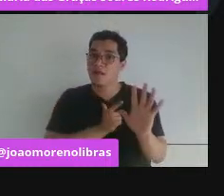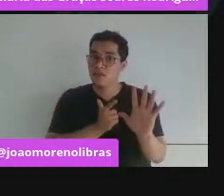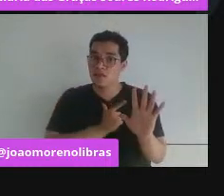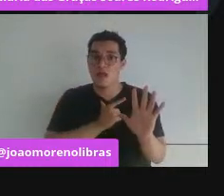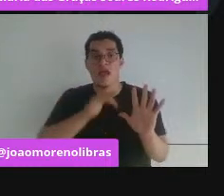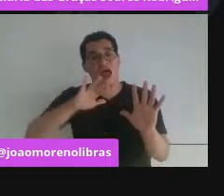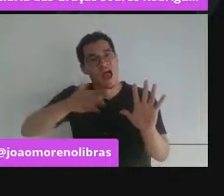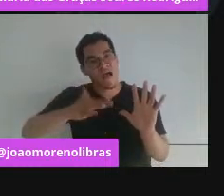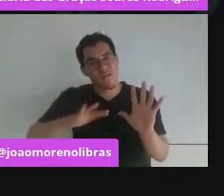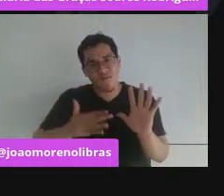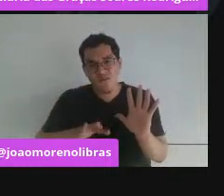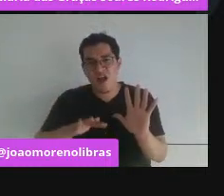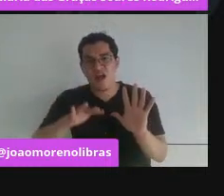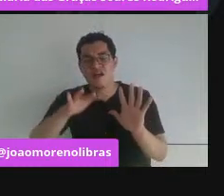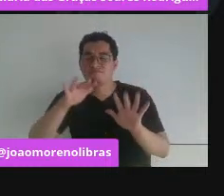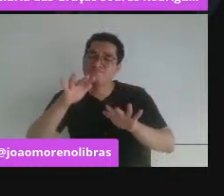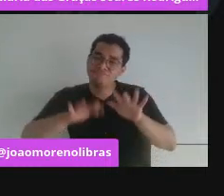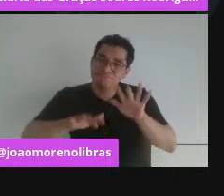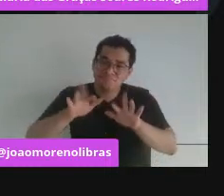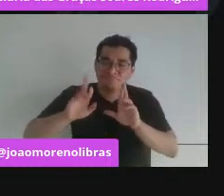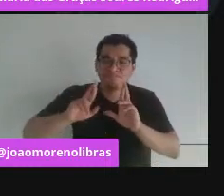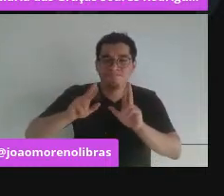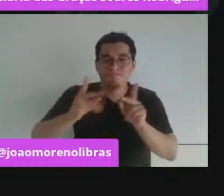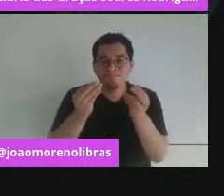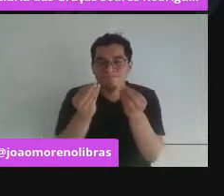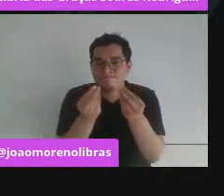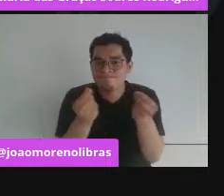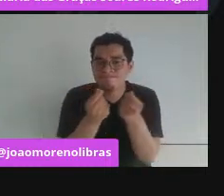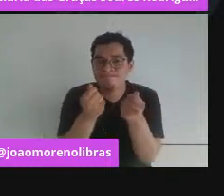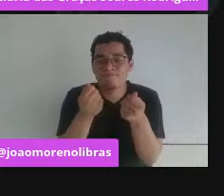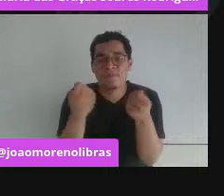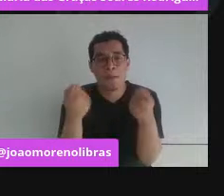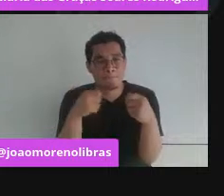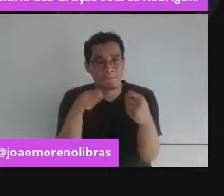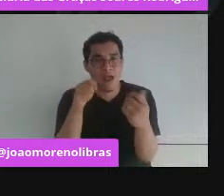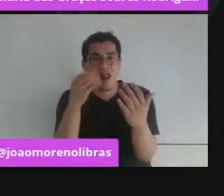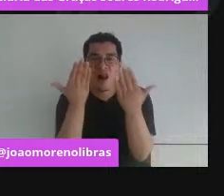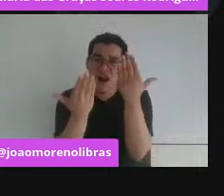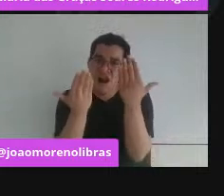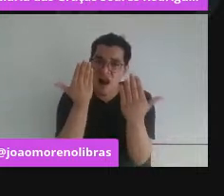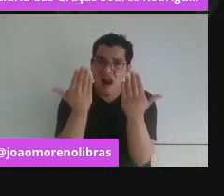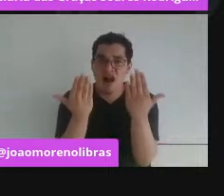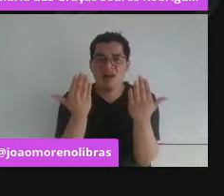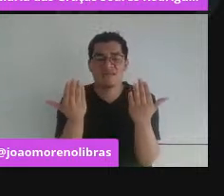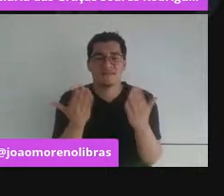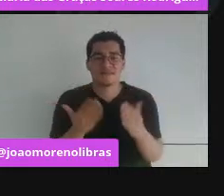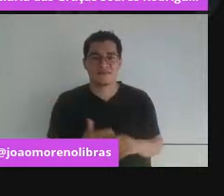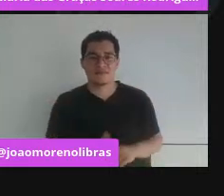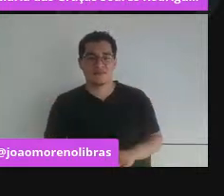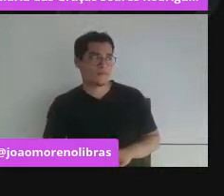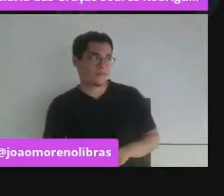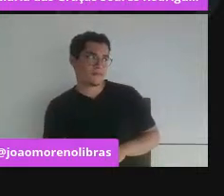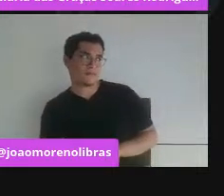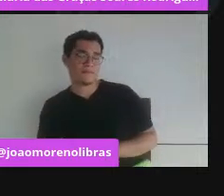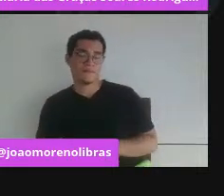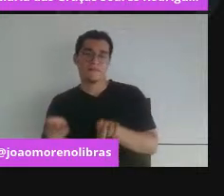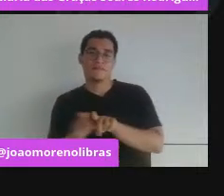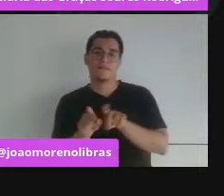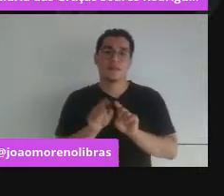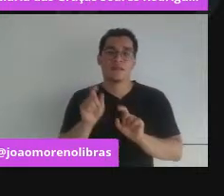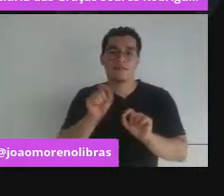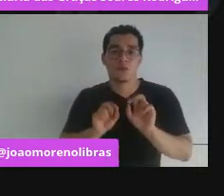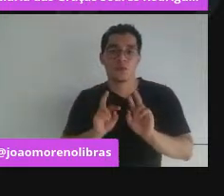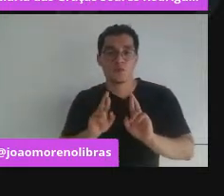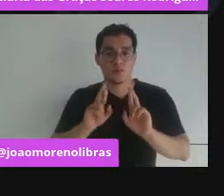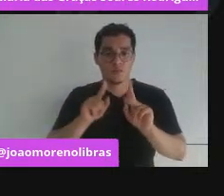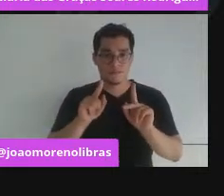mimogestual. O segundo tipo, as reações patogênicas, autodesencadeadas. E, diferentemente,